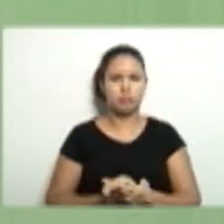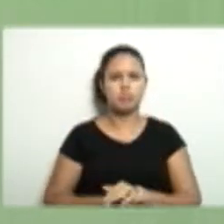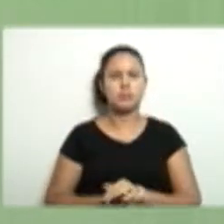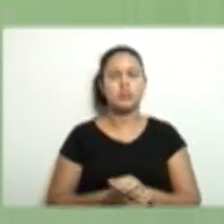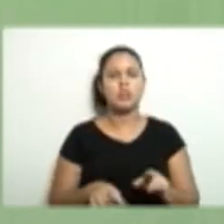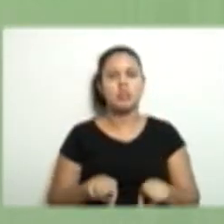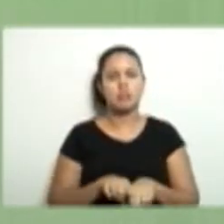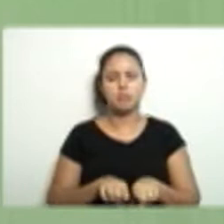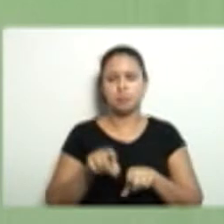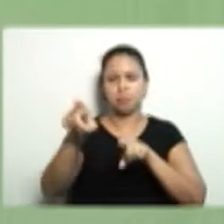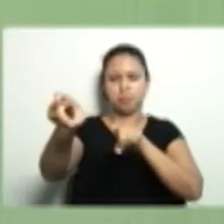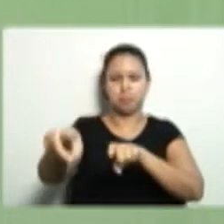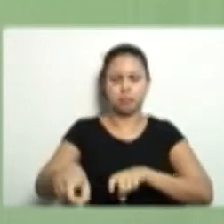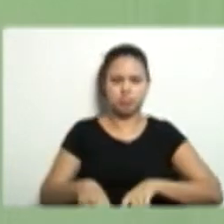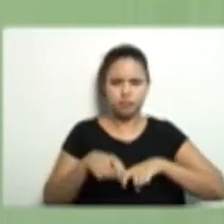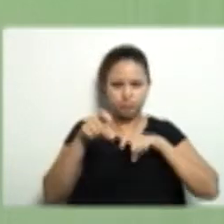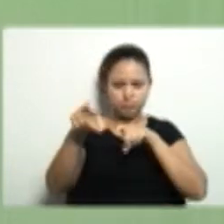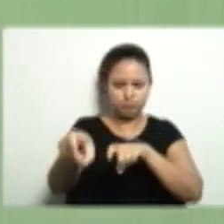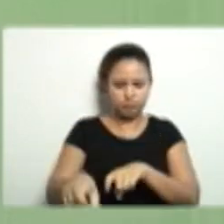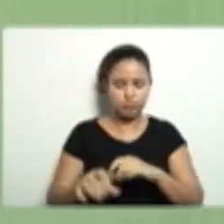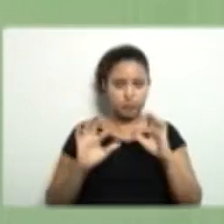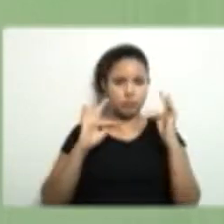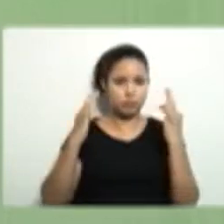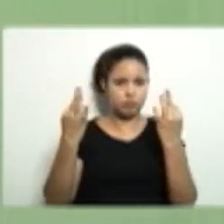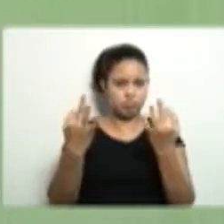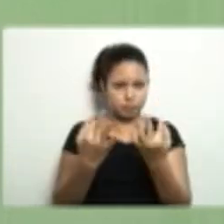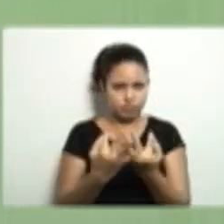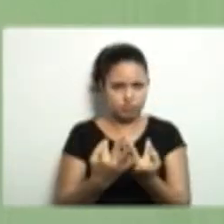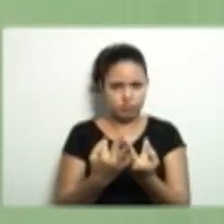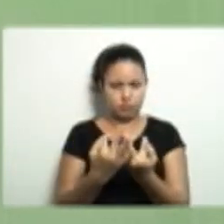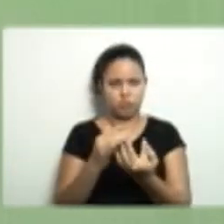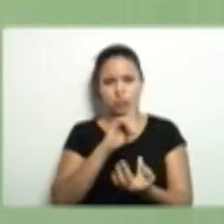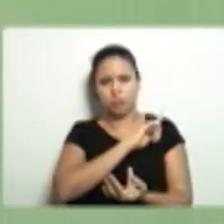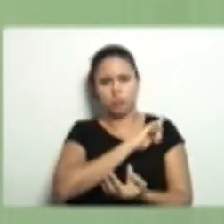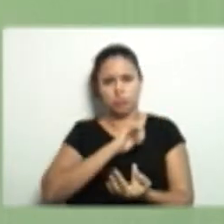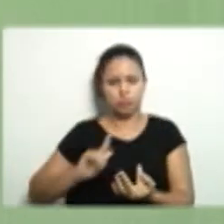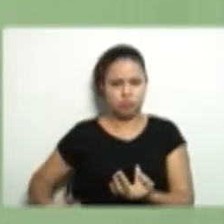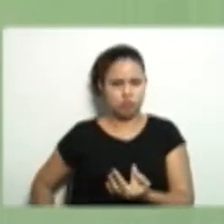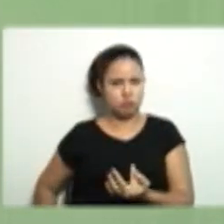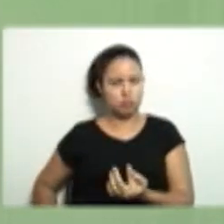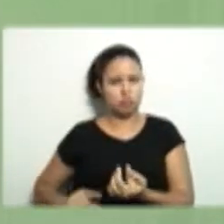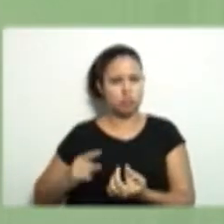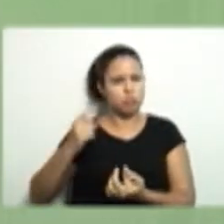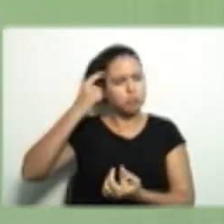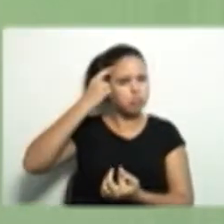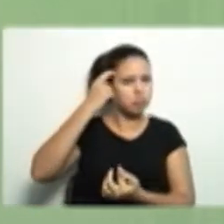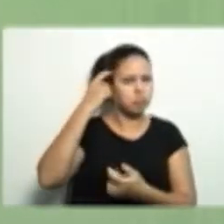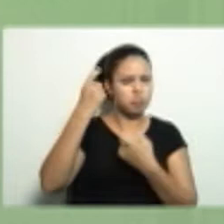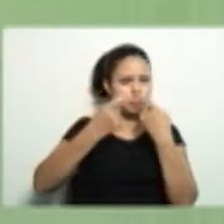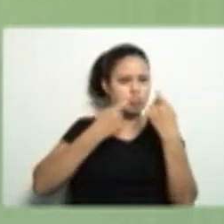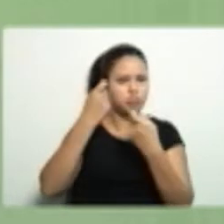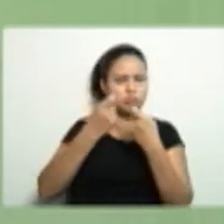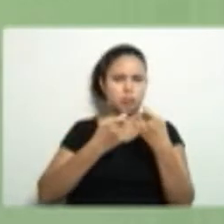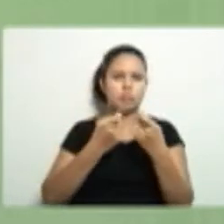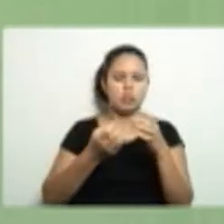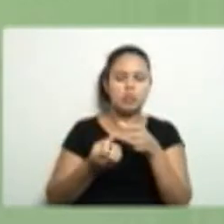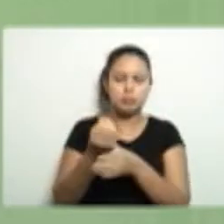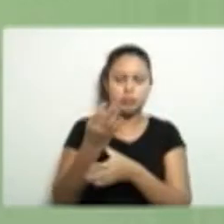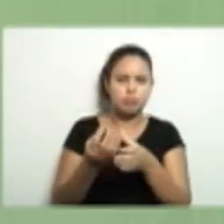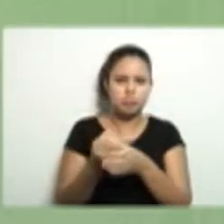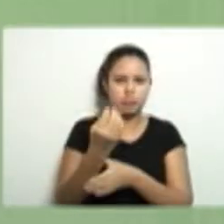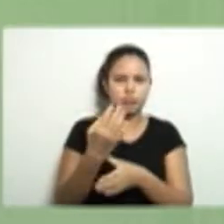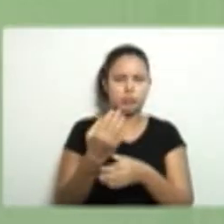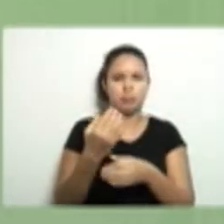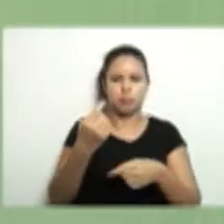de agricultura familiar, é uma finalidade que o governo quer alcançar. E ele vai criar programas, por exemplo, PRONAF,